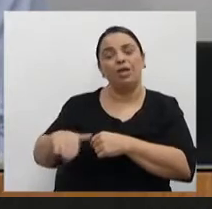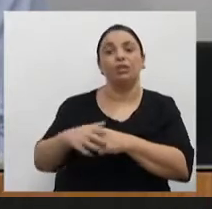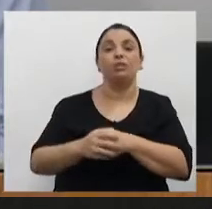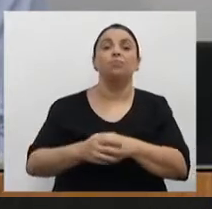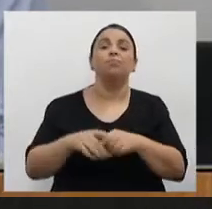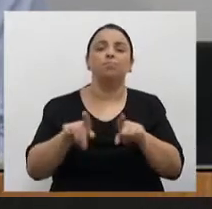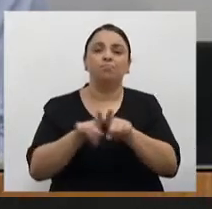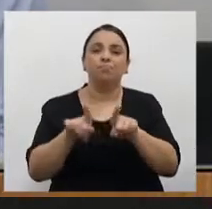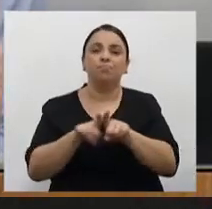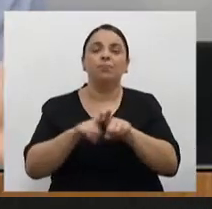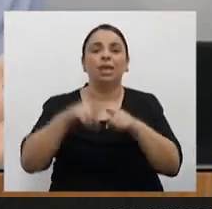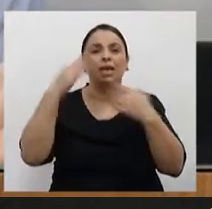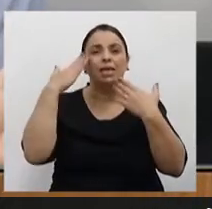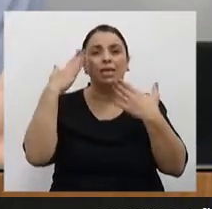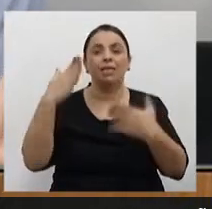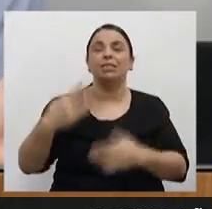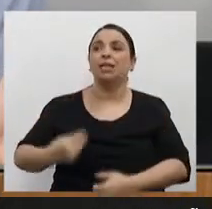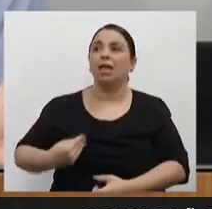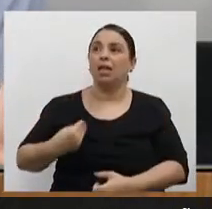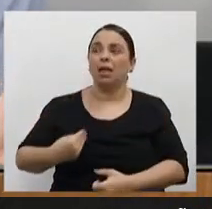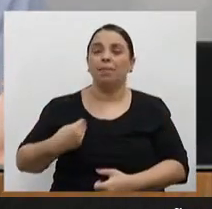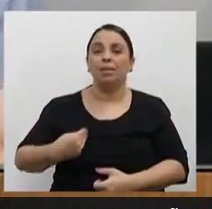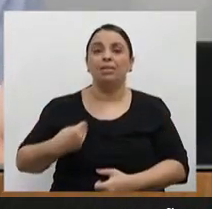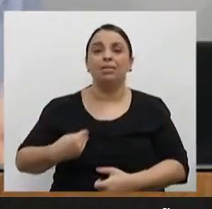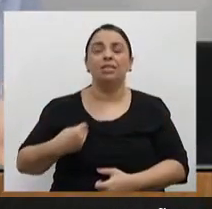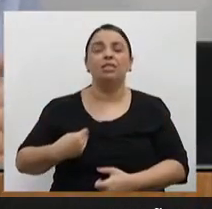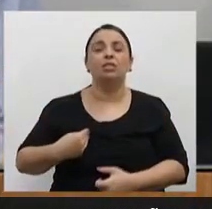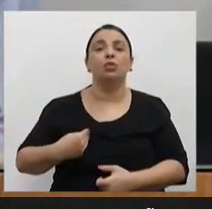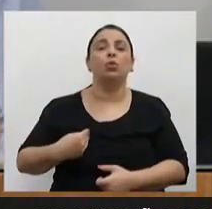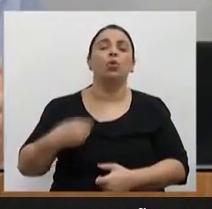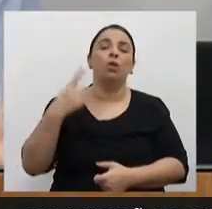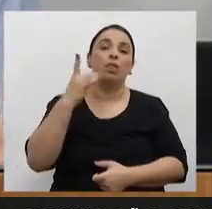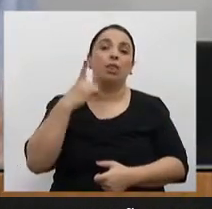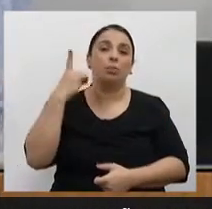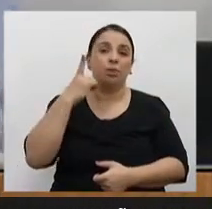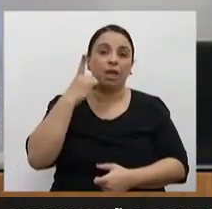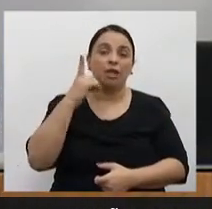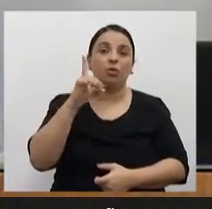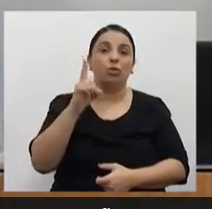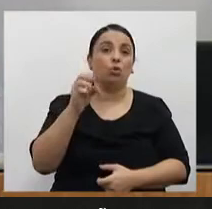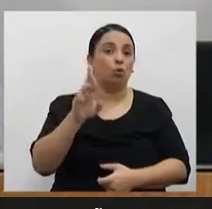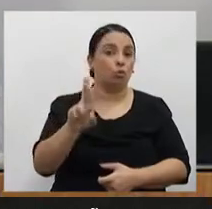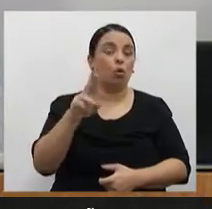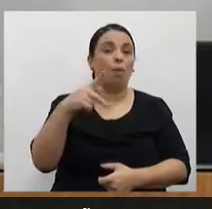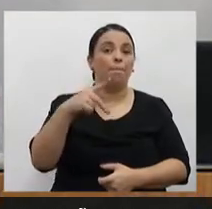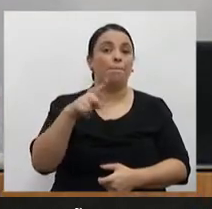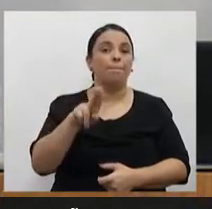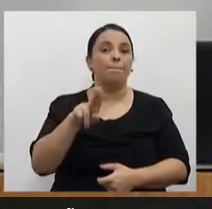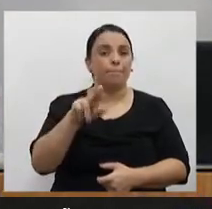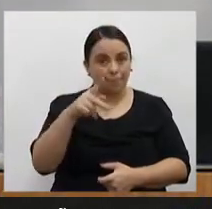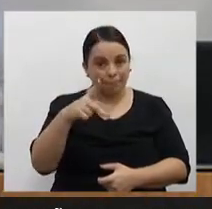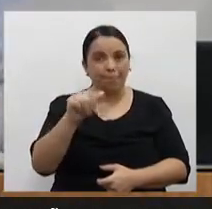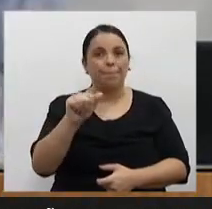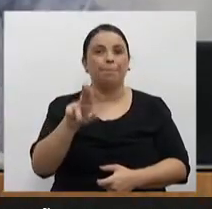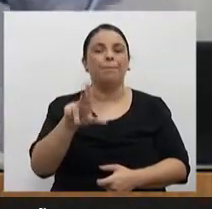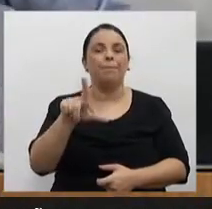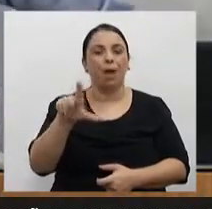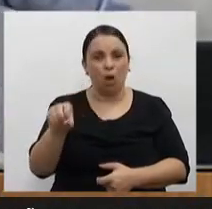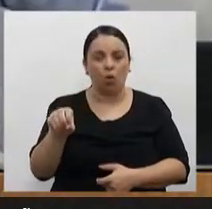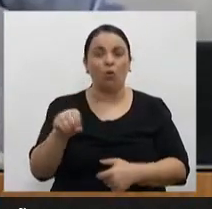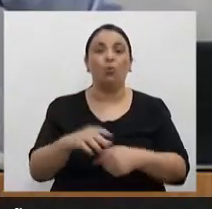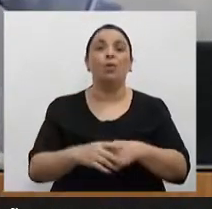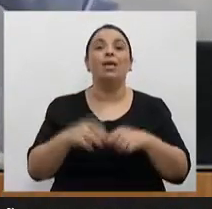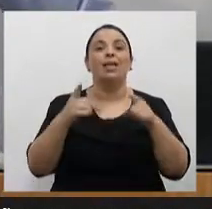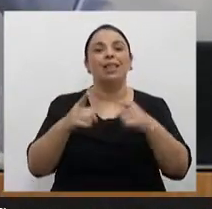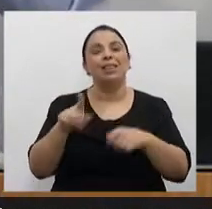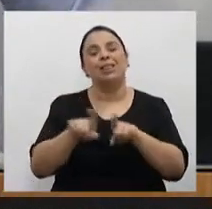aproveitar a presença do nosso querido deputado doutor Paulo, membro dessa comissão, né? Acho que a Ana Paula também está sintonizada, está conosco